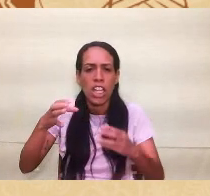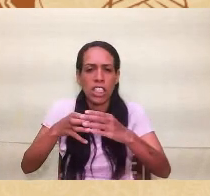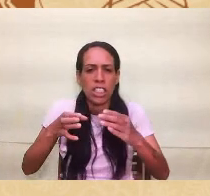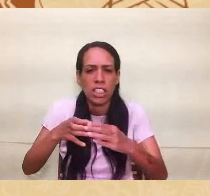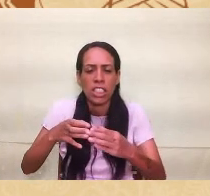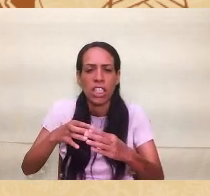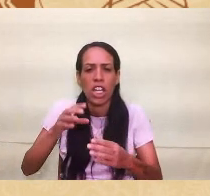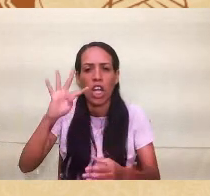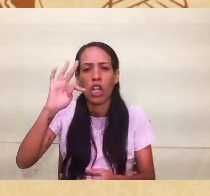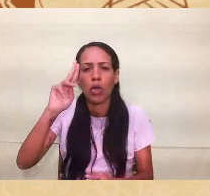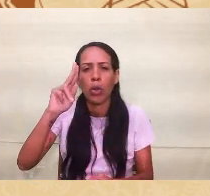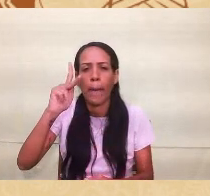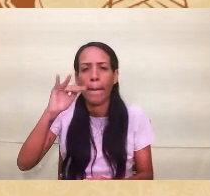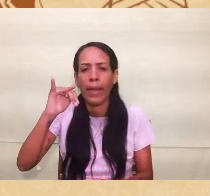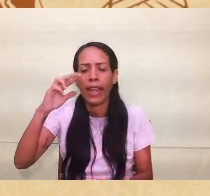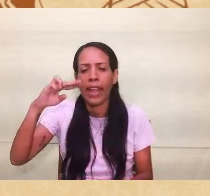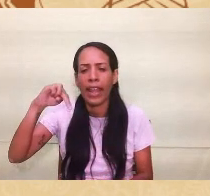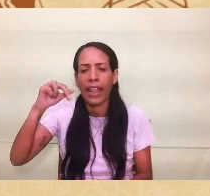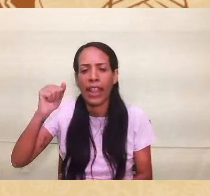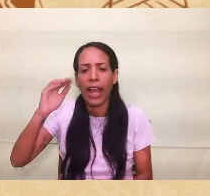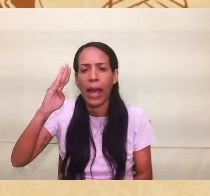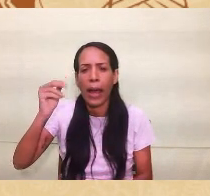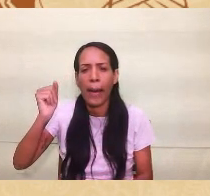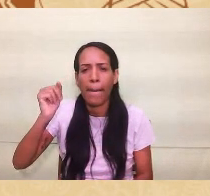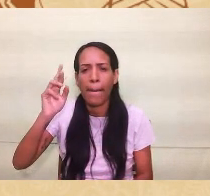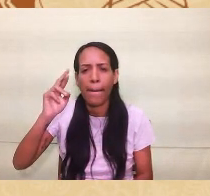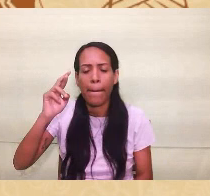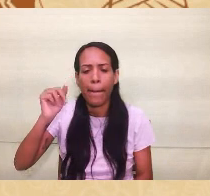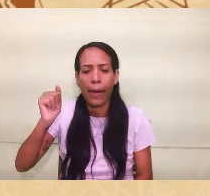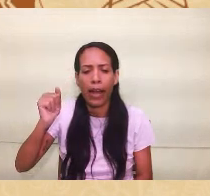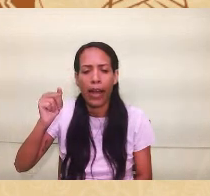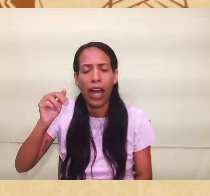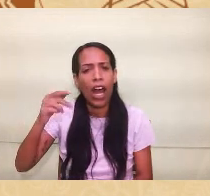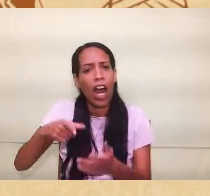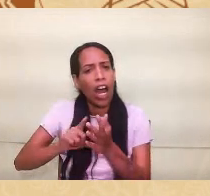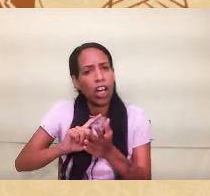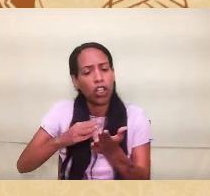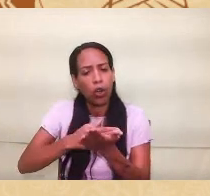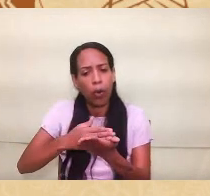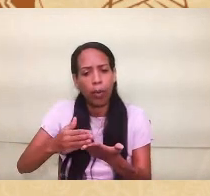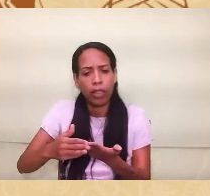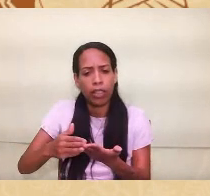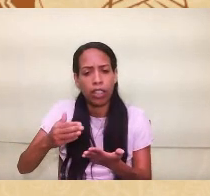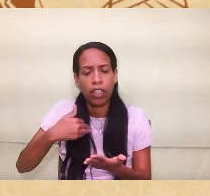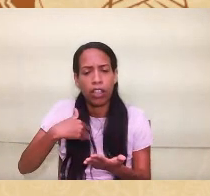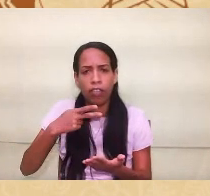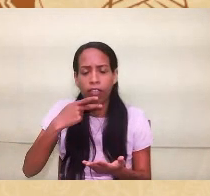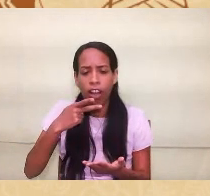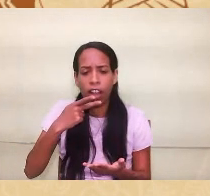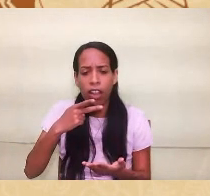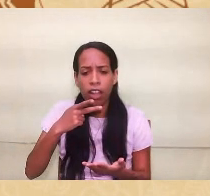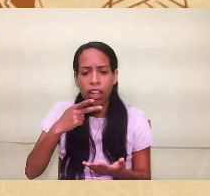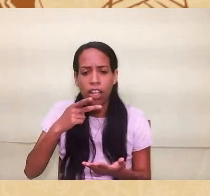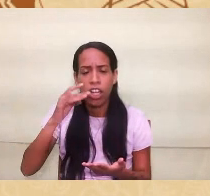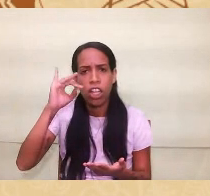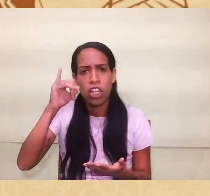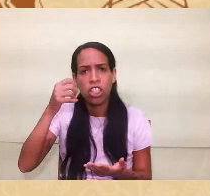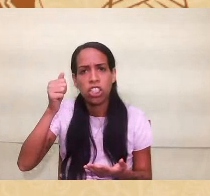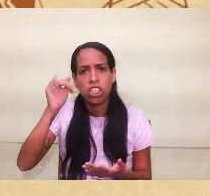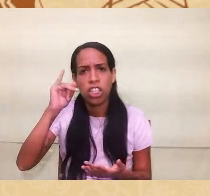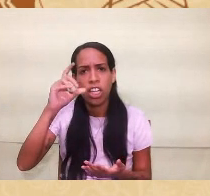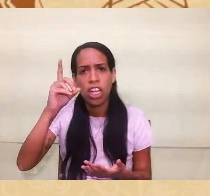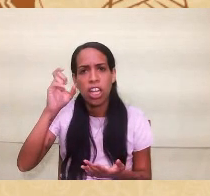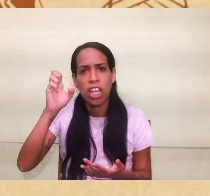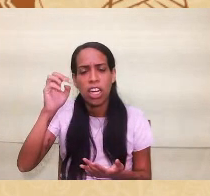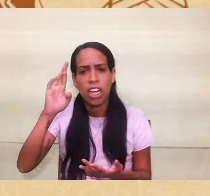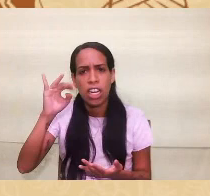E antes de começar, eu quero fazer uma pequena homenagem, uma singela homenagem ao meu parente Jaider